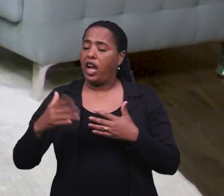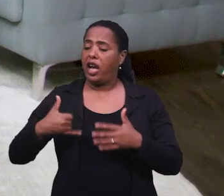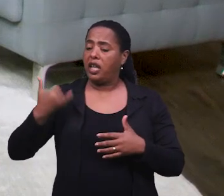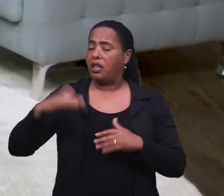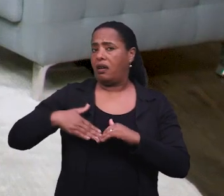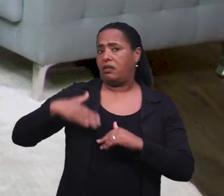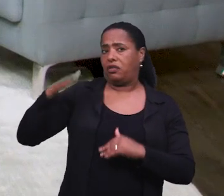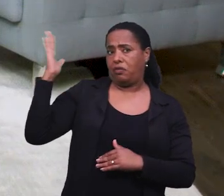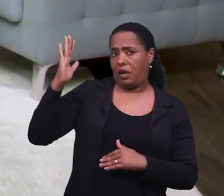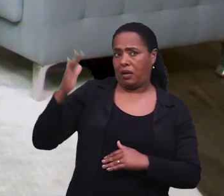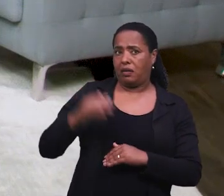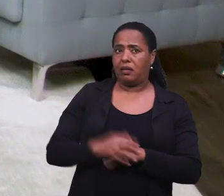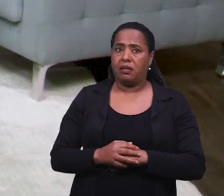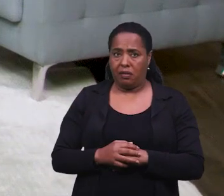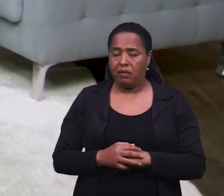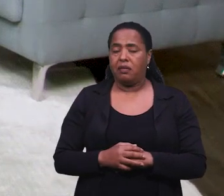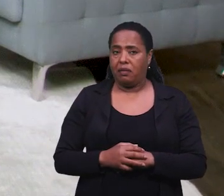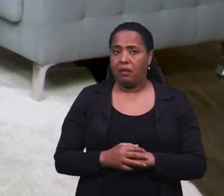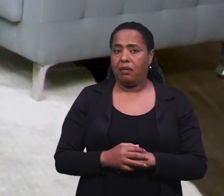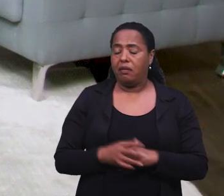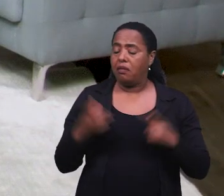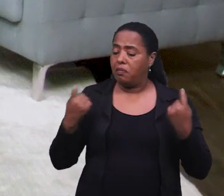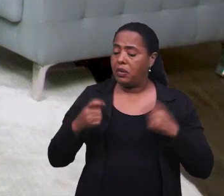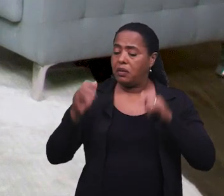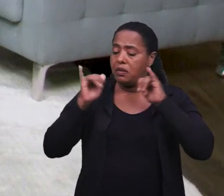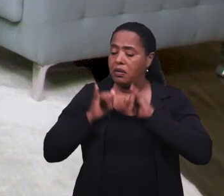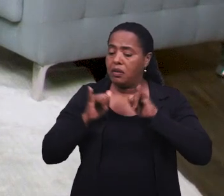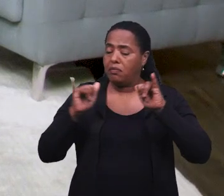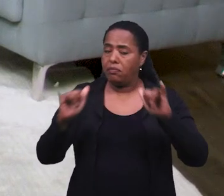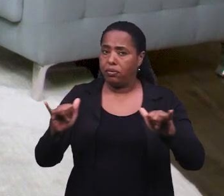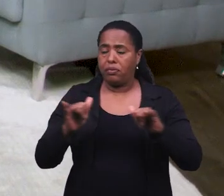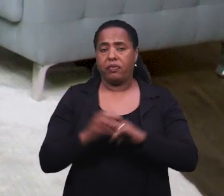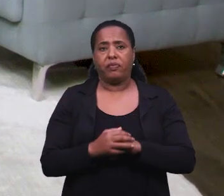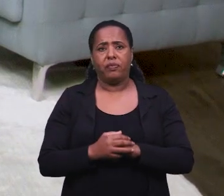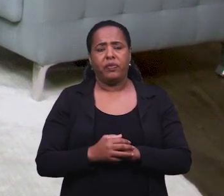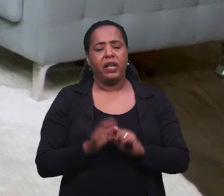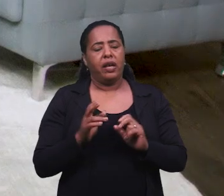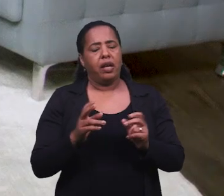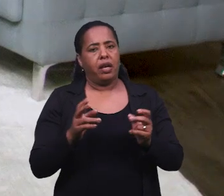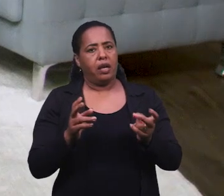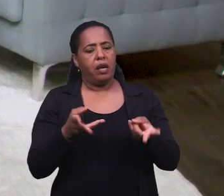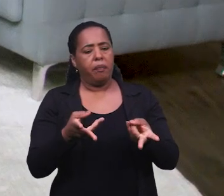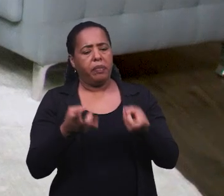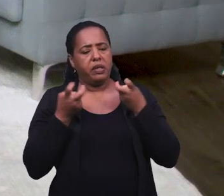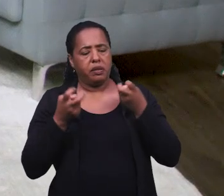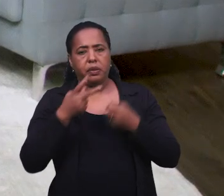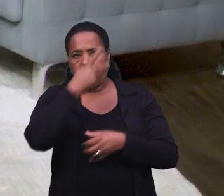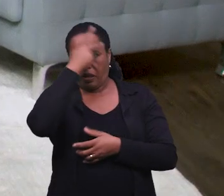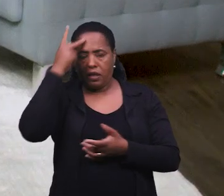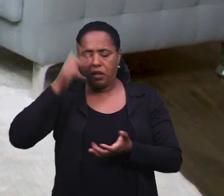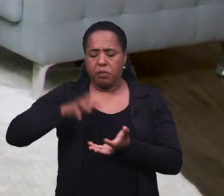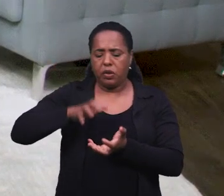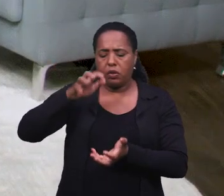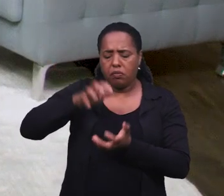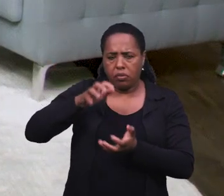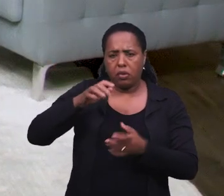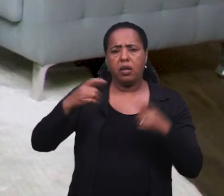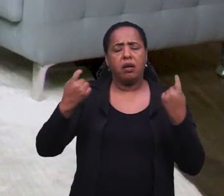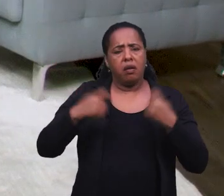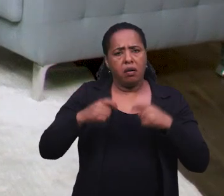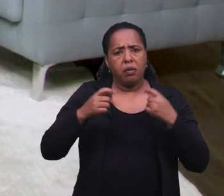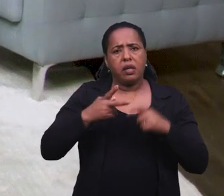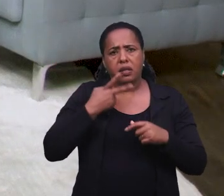fundamental em suas vidas, mas também tem um amparo da igreja, o cuidado da igreja. Por quê? Porque eles têm o